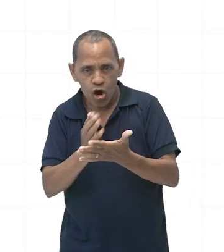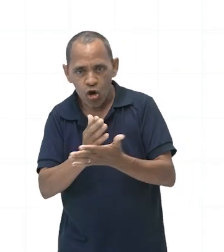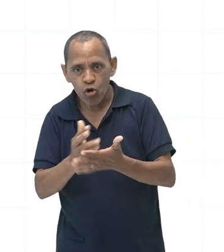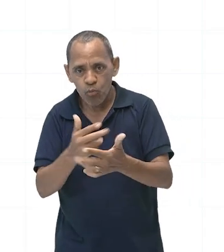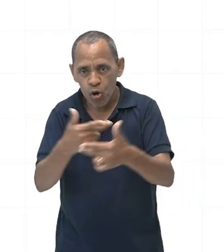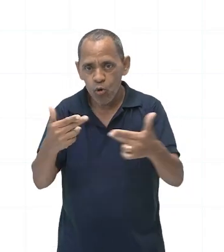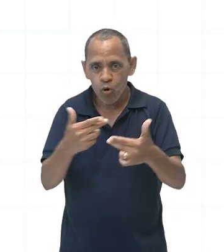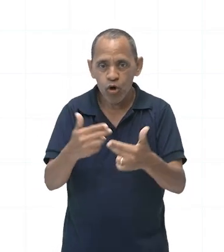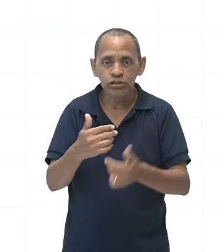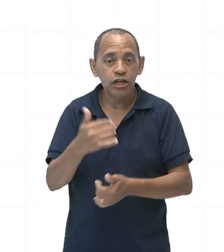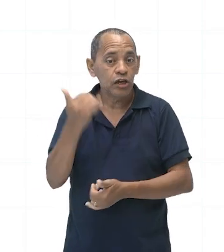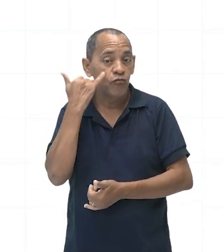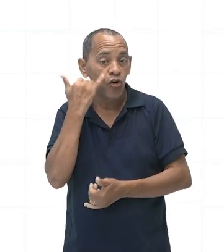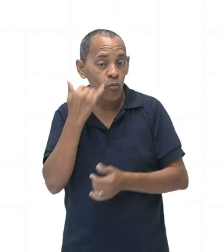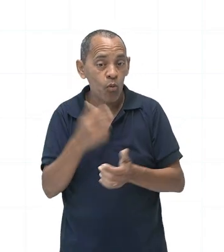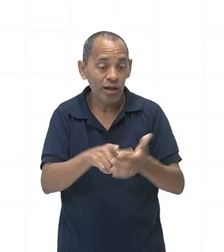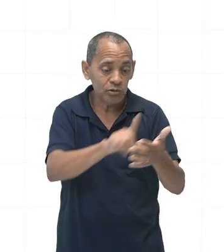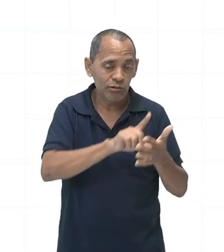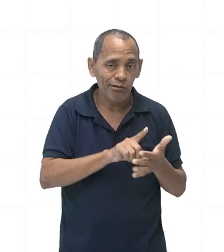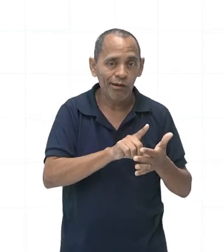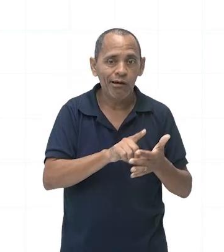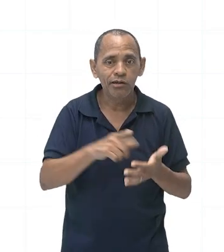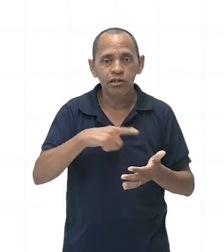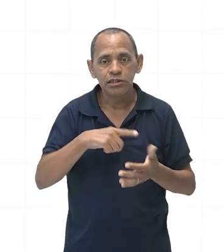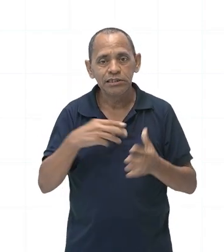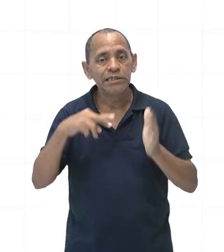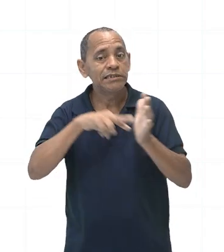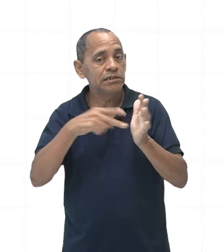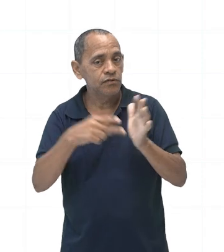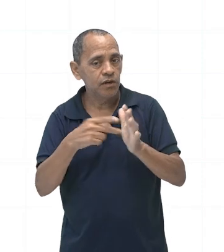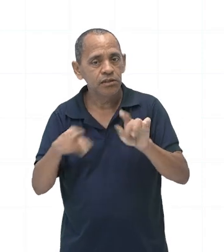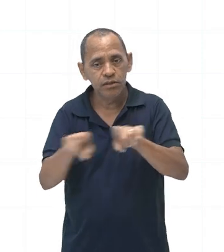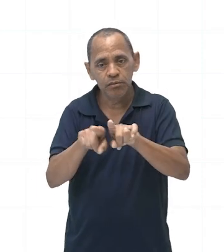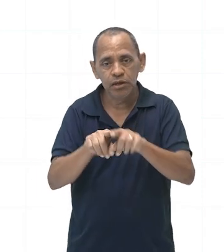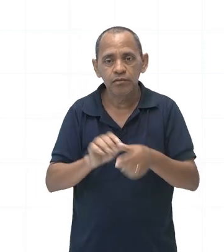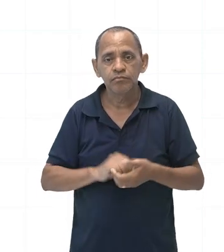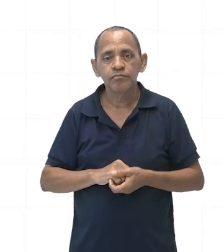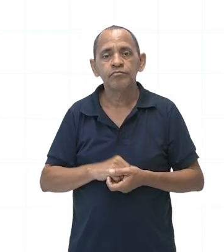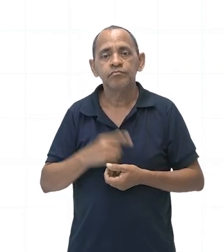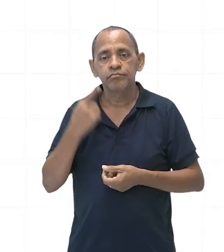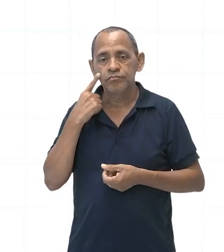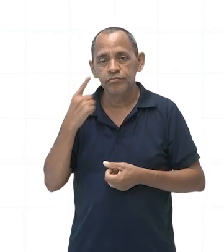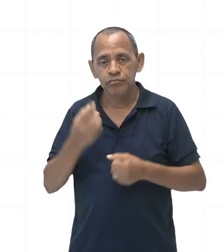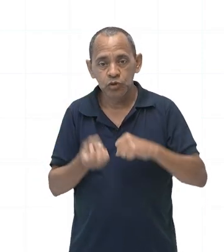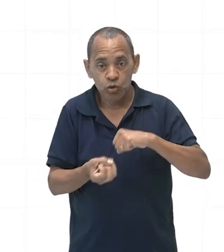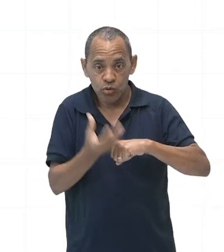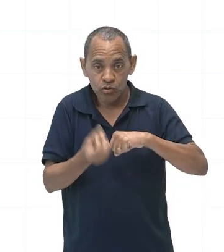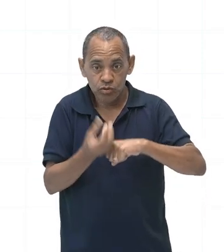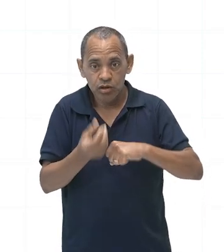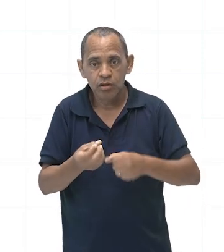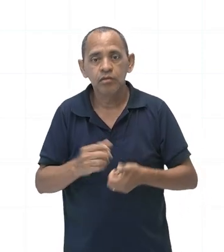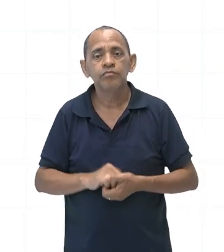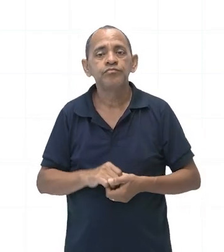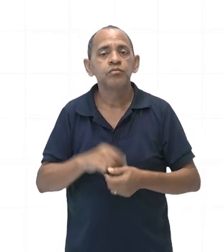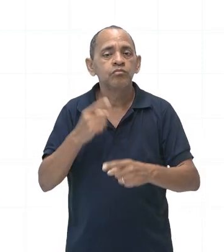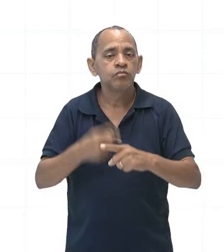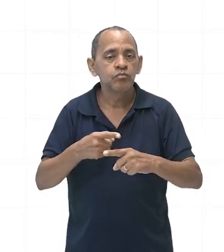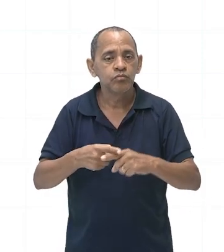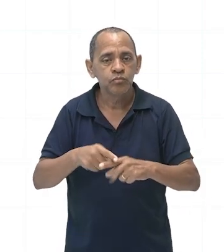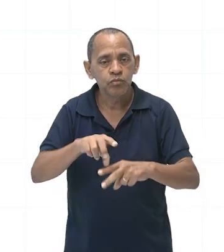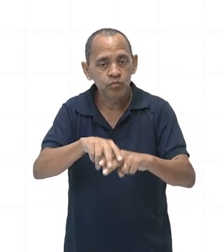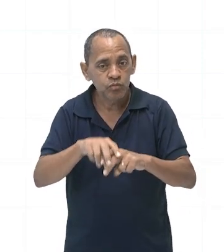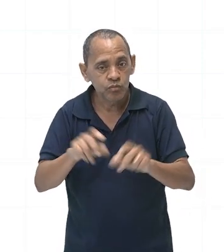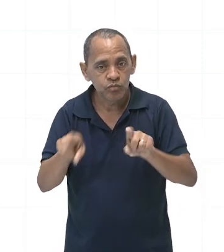acontecido. Então, as minhas conjunções e locuções que regem esse tipo de oração são porque, pois, como, por isso